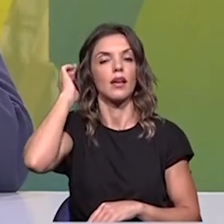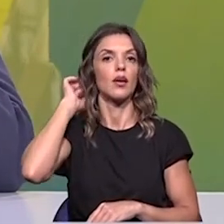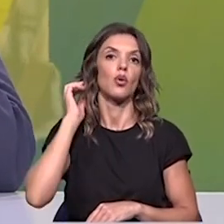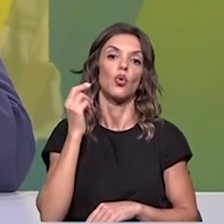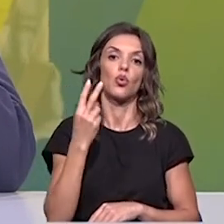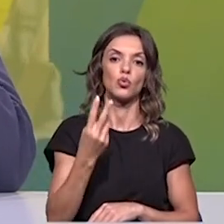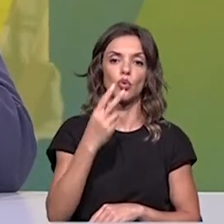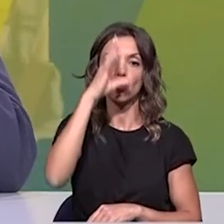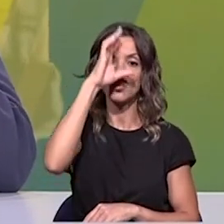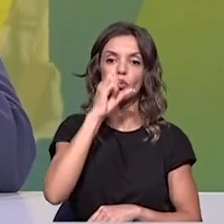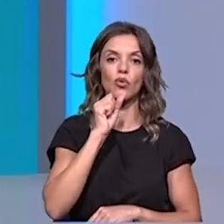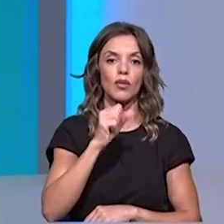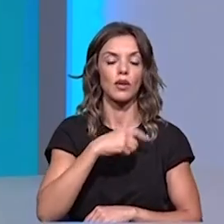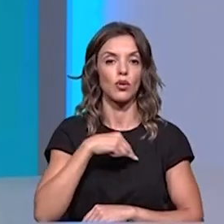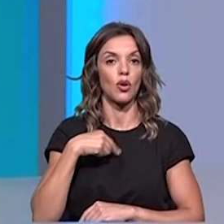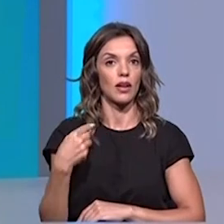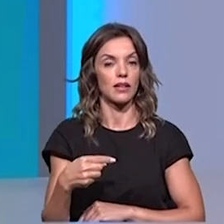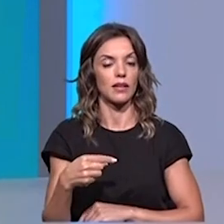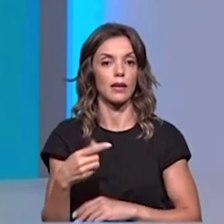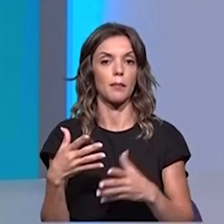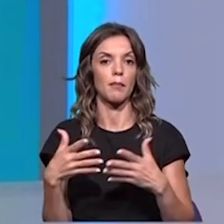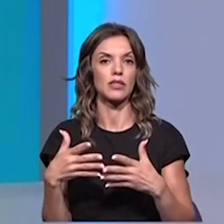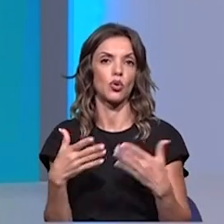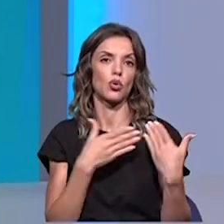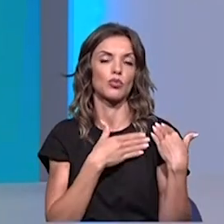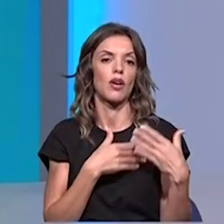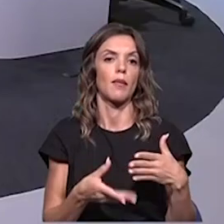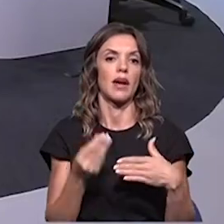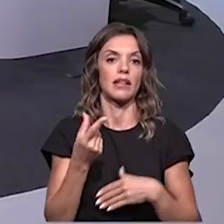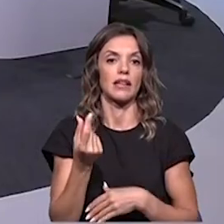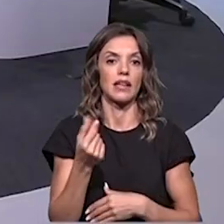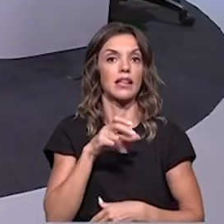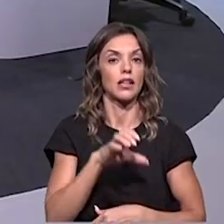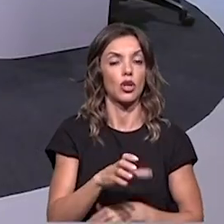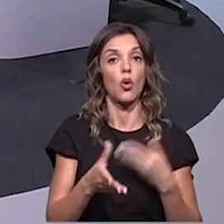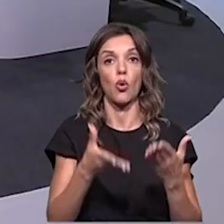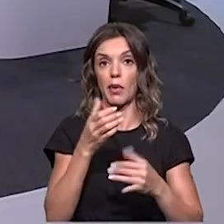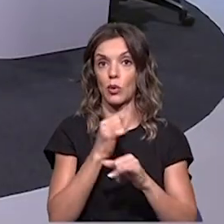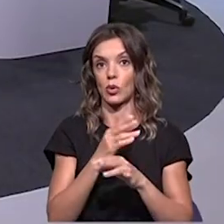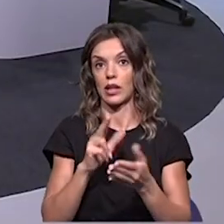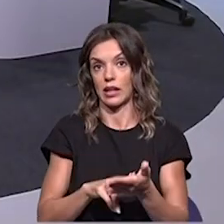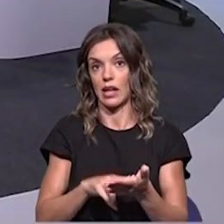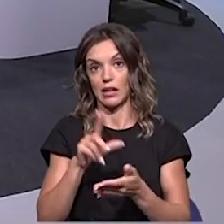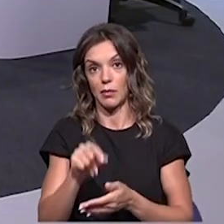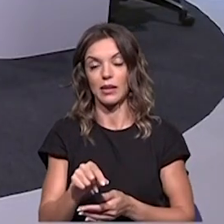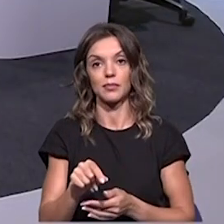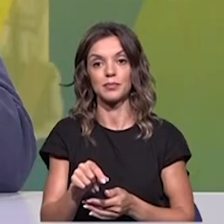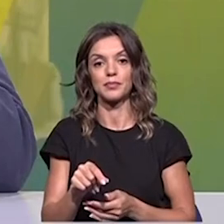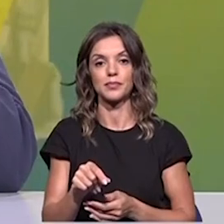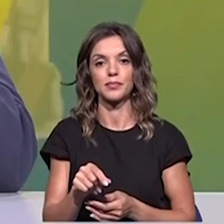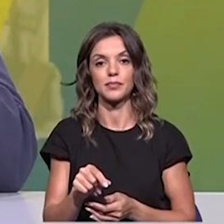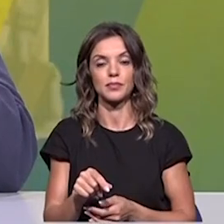dois governos da região e até em comparação com outras realidades é assim